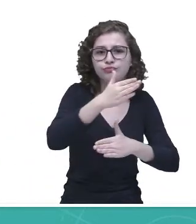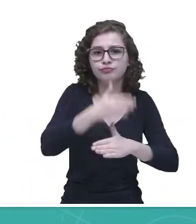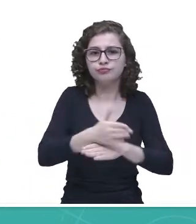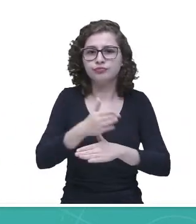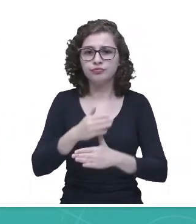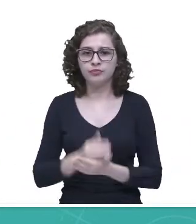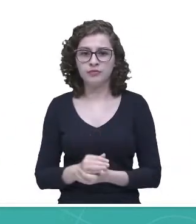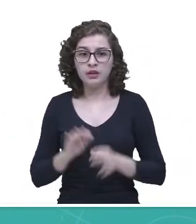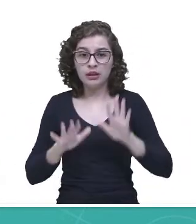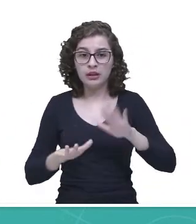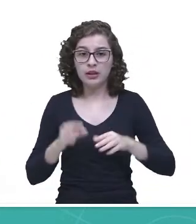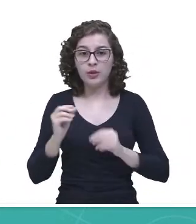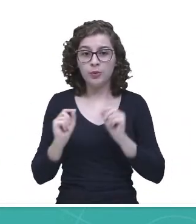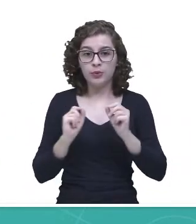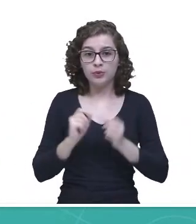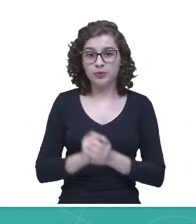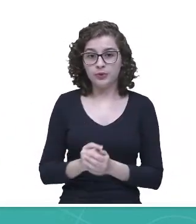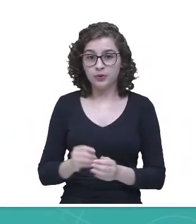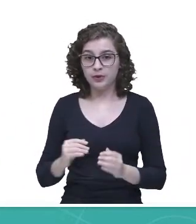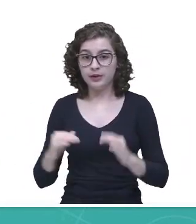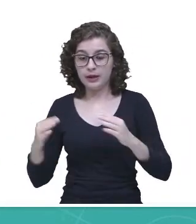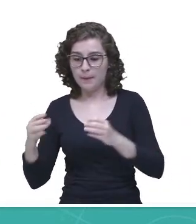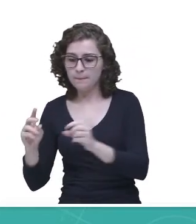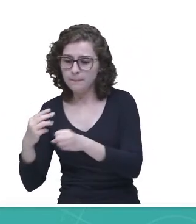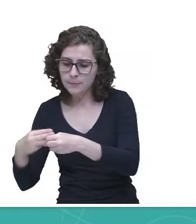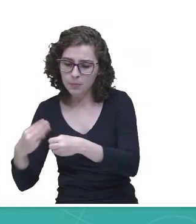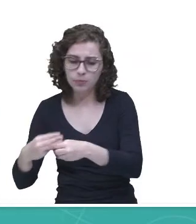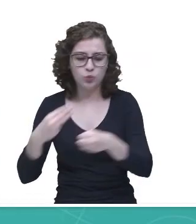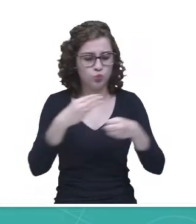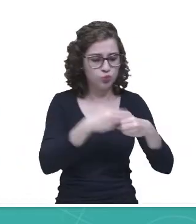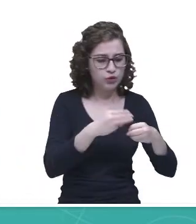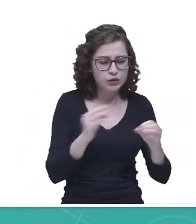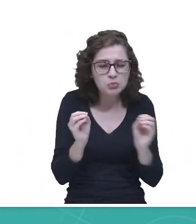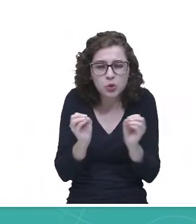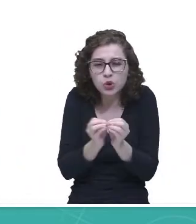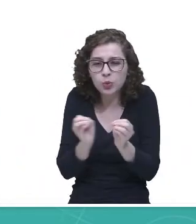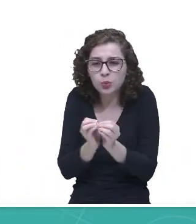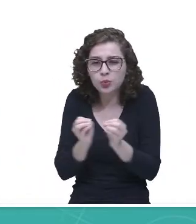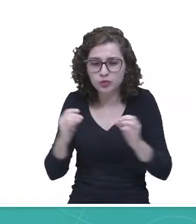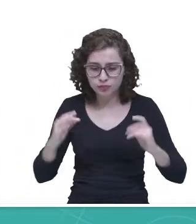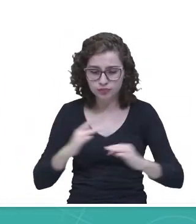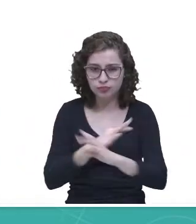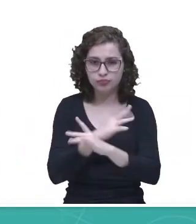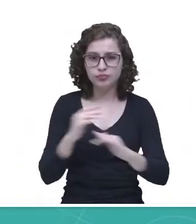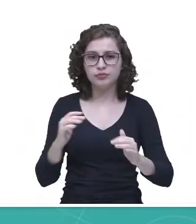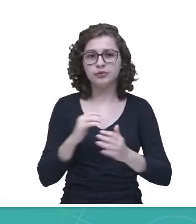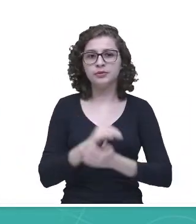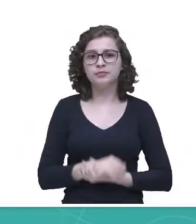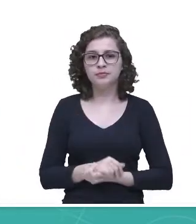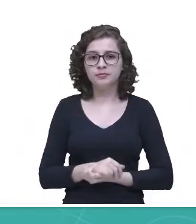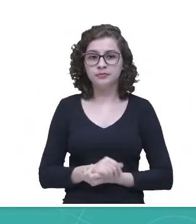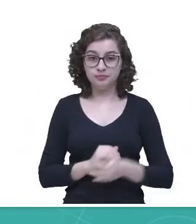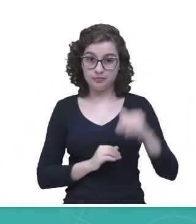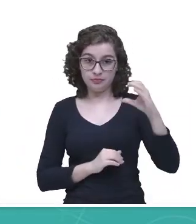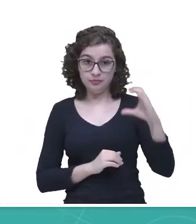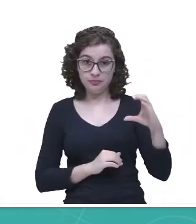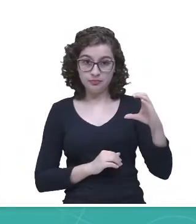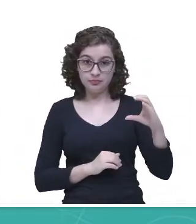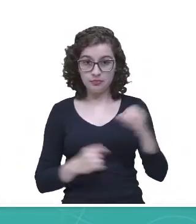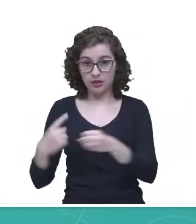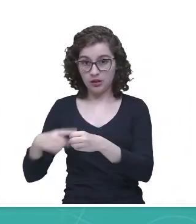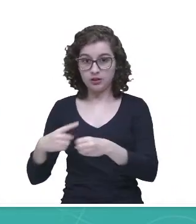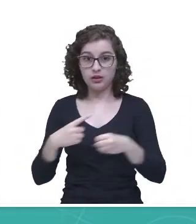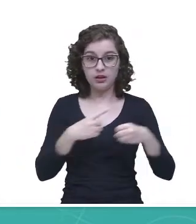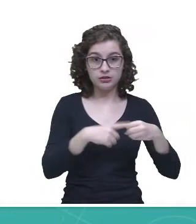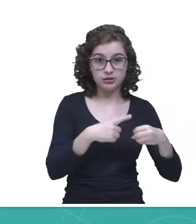a junção física de municípios próximos. Letra C é a interligação entre as cidades que se estabelece a partir